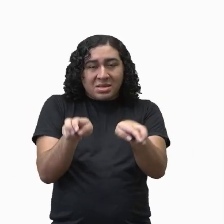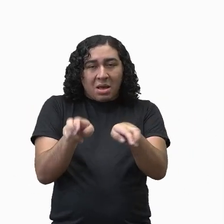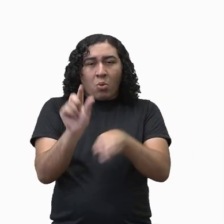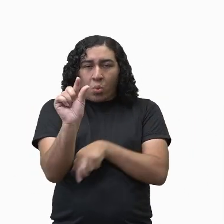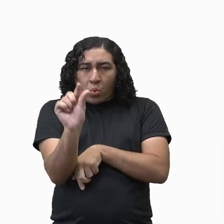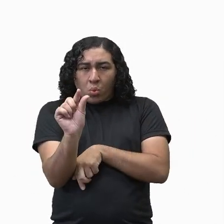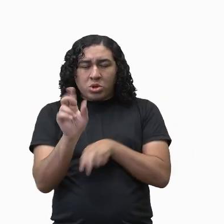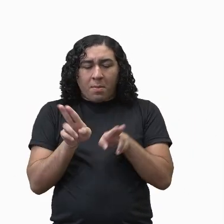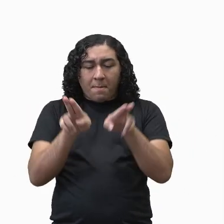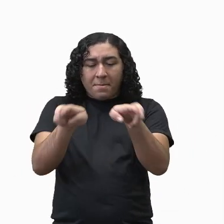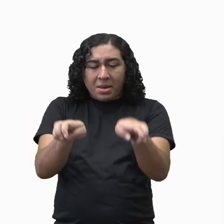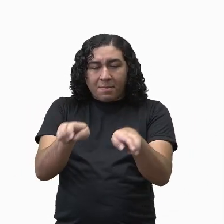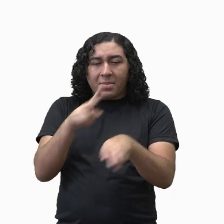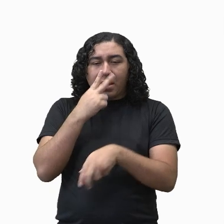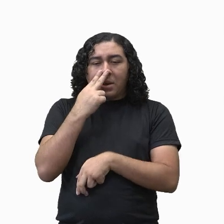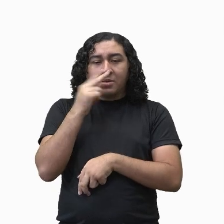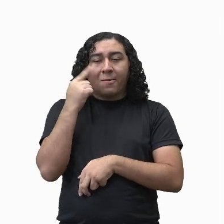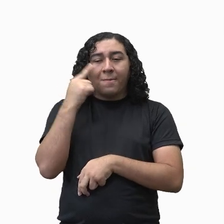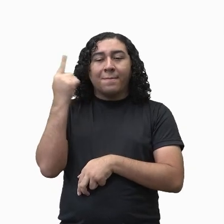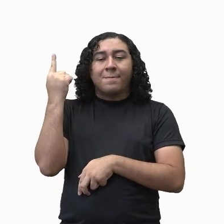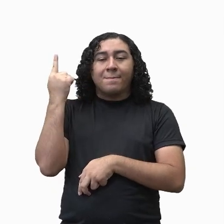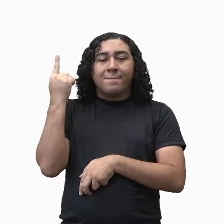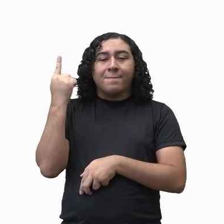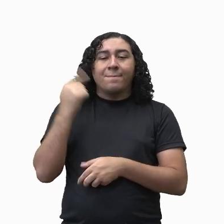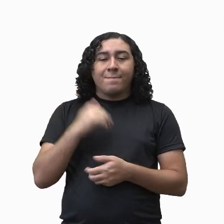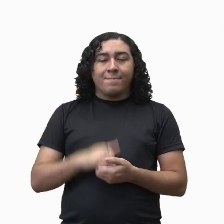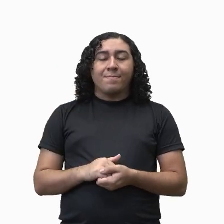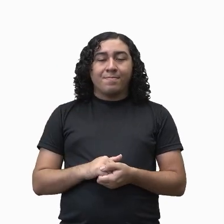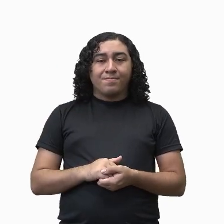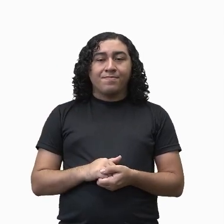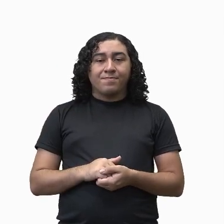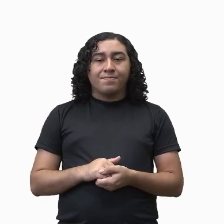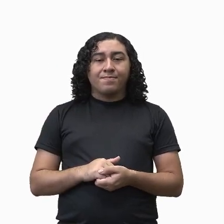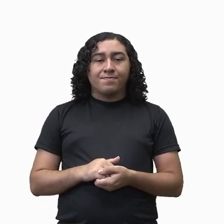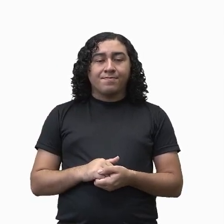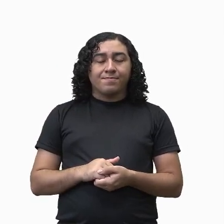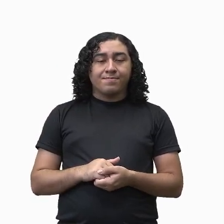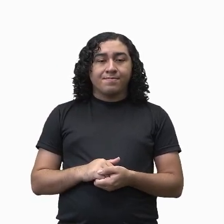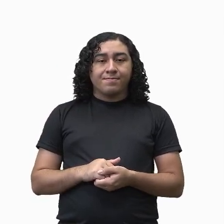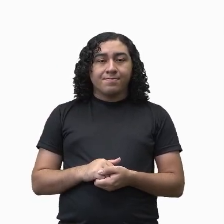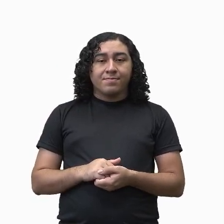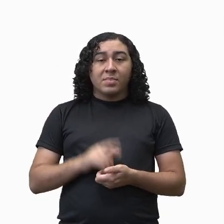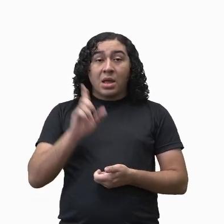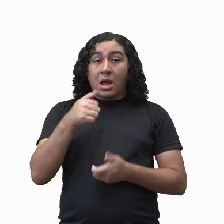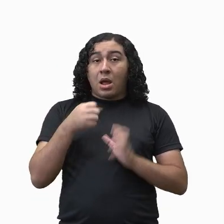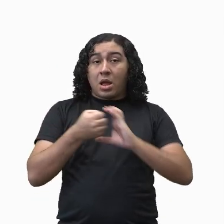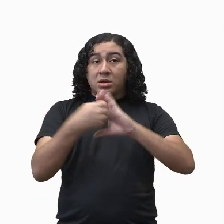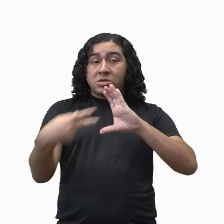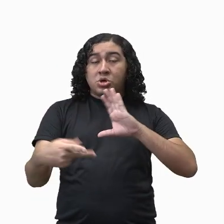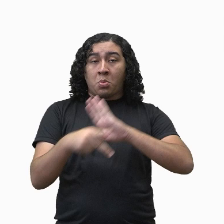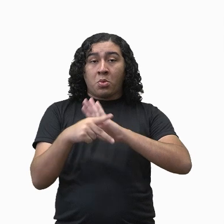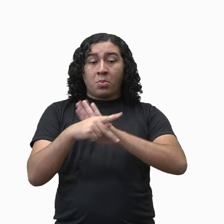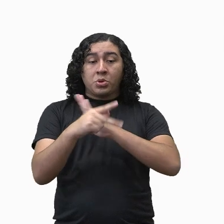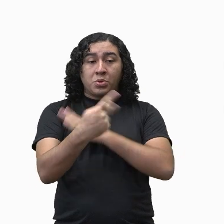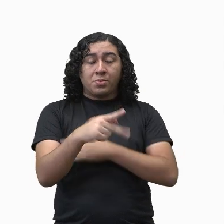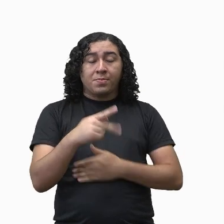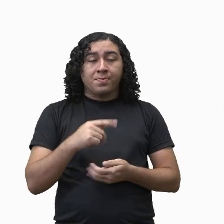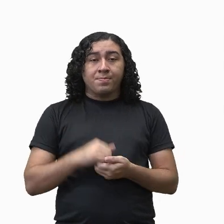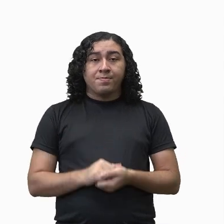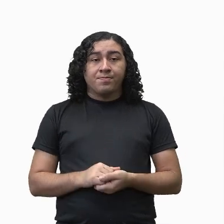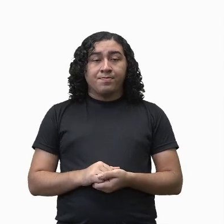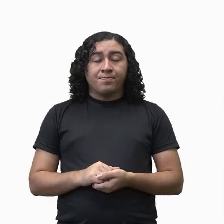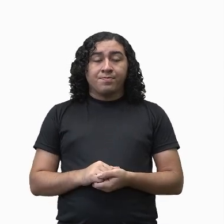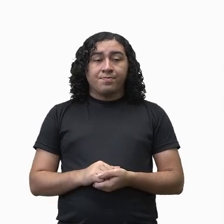curtinhas, né? São 4 patinhas curtinhas e tem uma cauda. Então, é uma característica dos indivíduos desse grupo